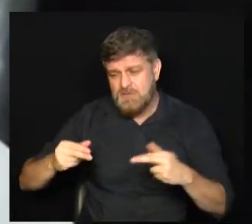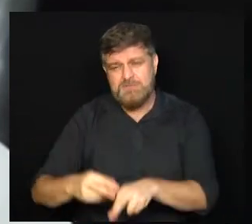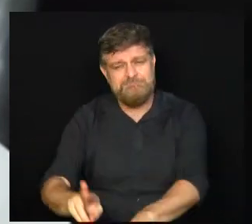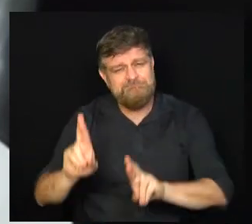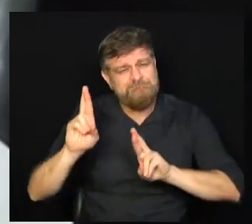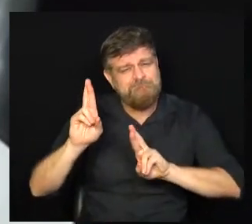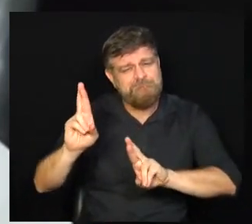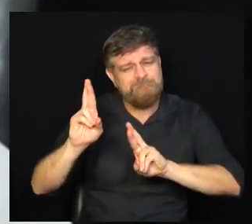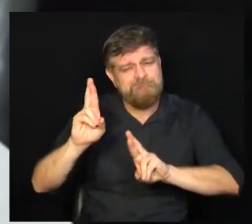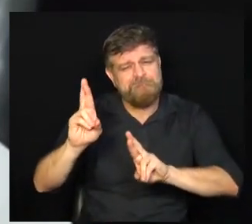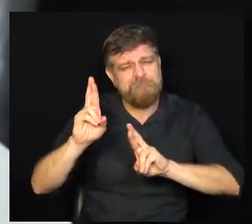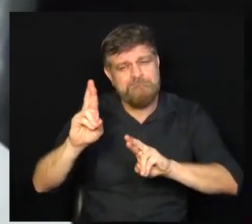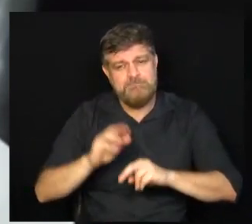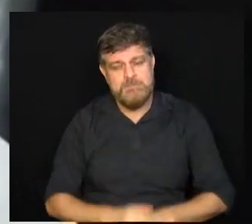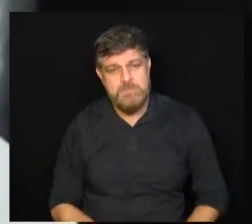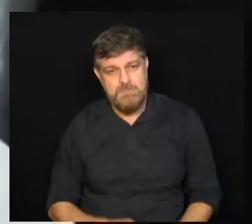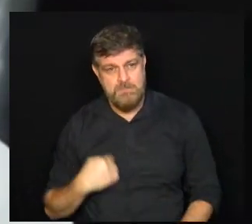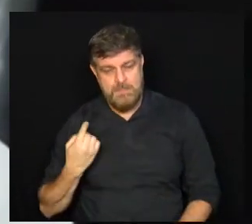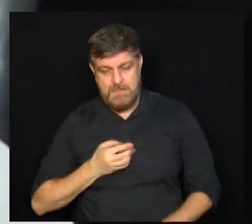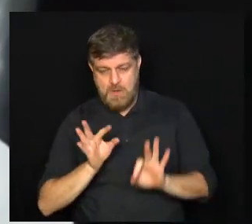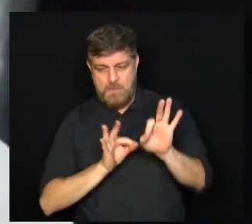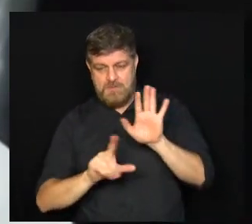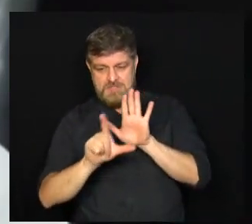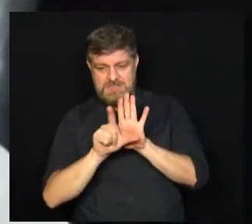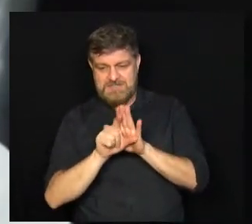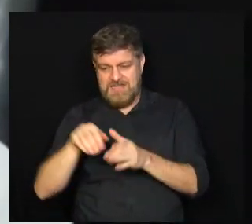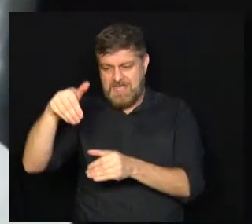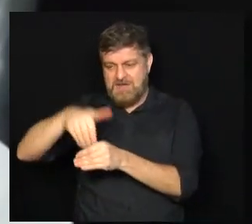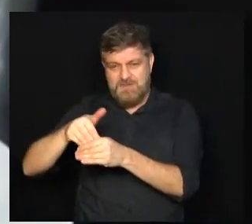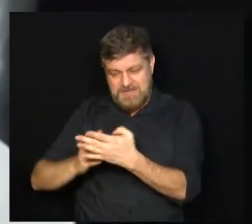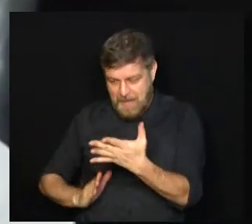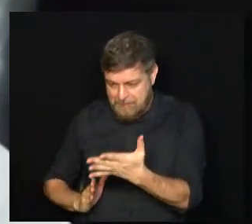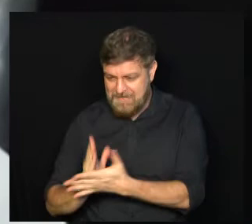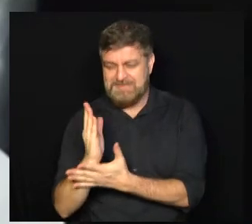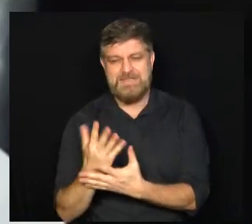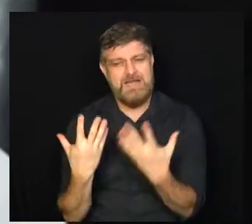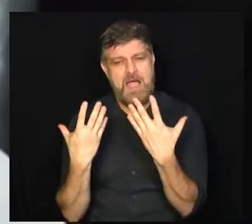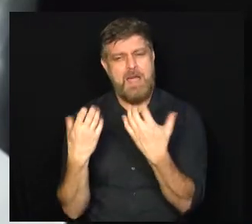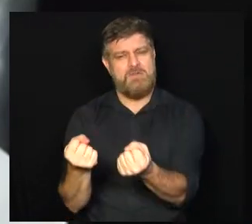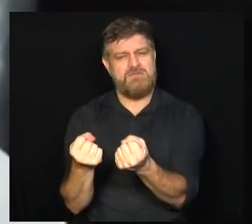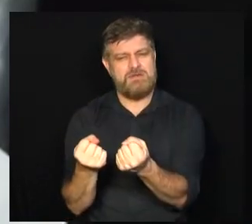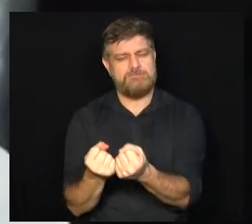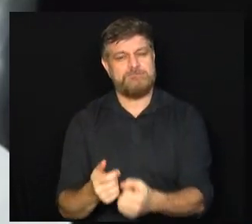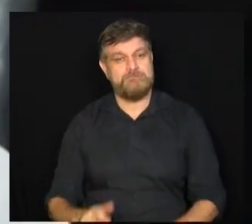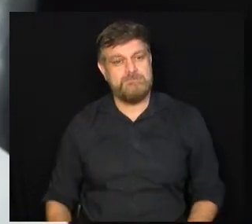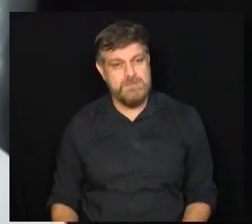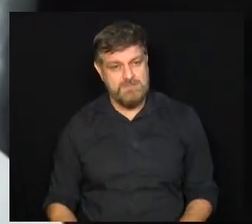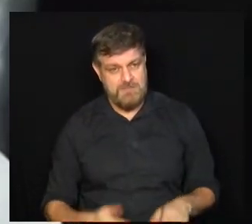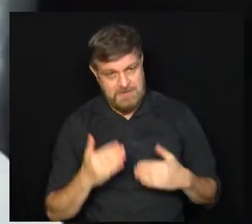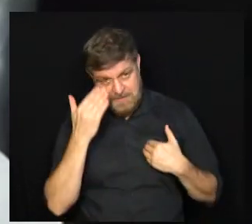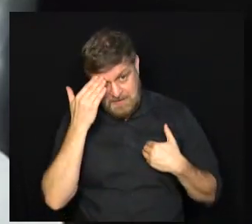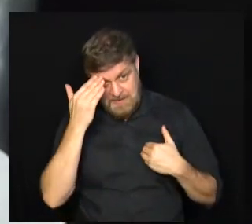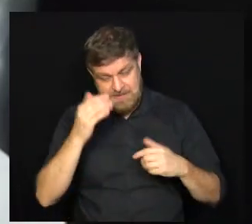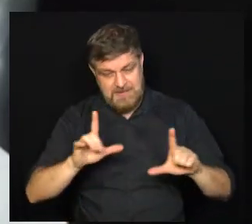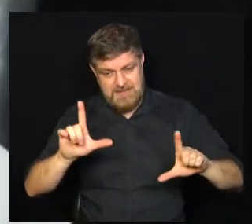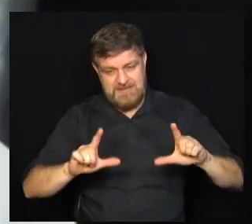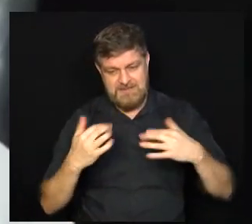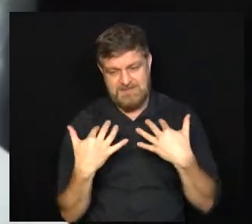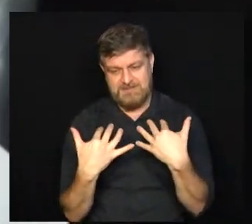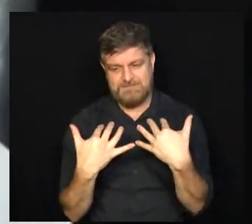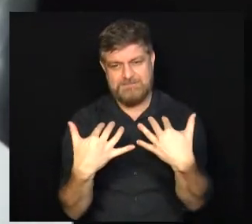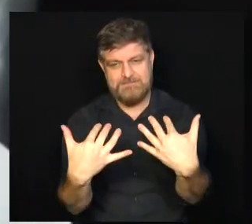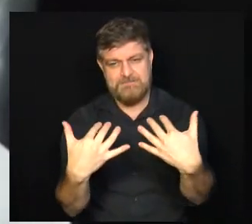expectativa de que o nosso projeto de lei seja aprovado. Agradeço aos nossos